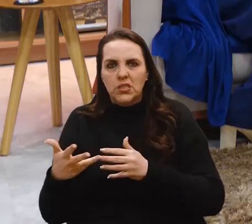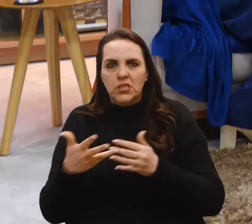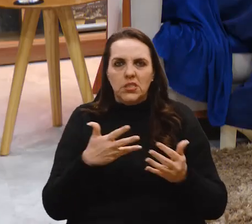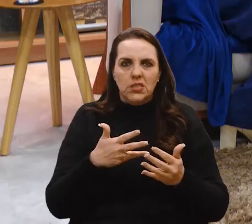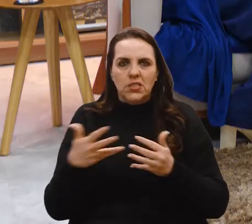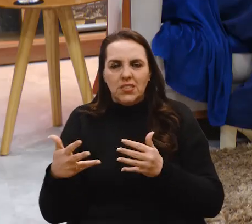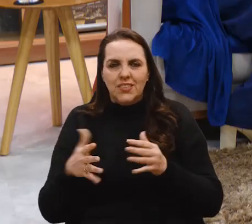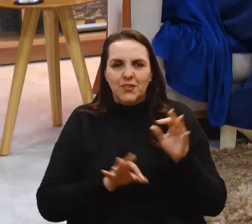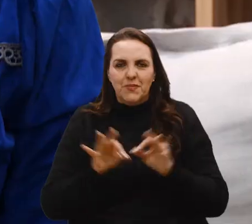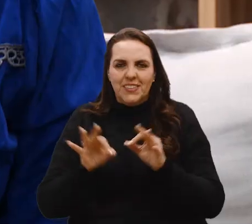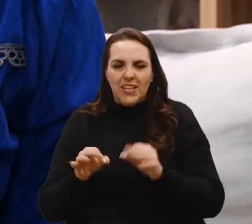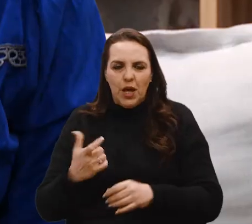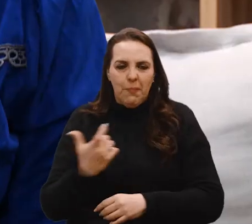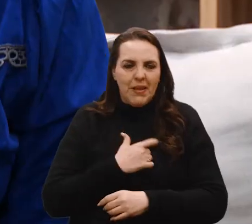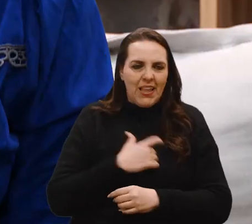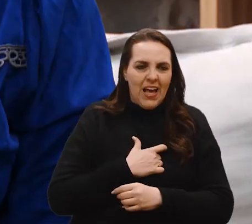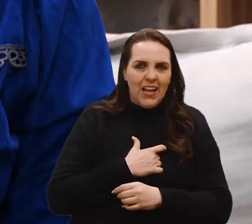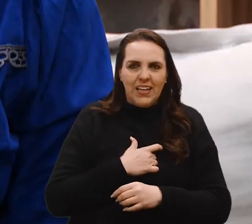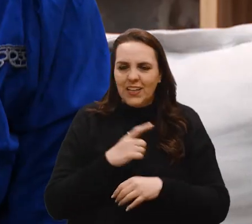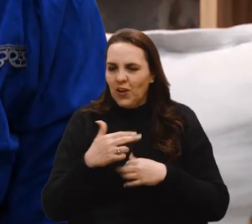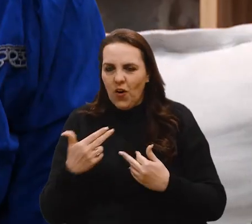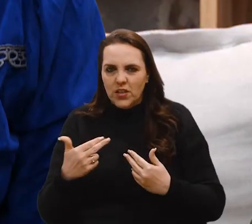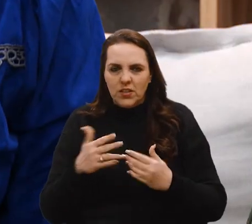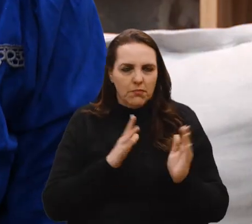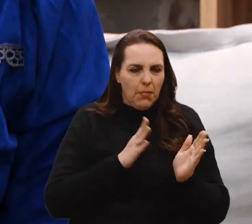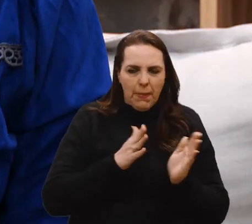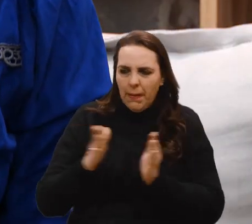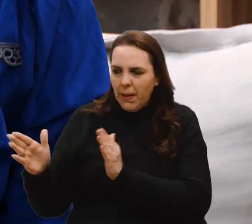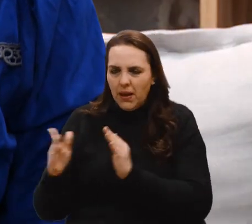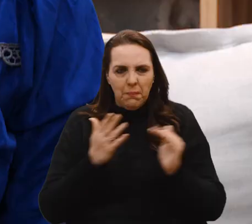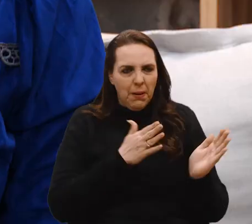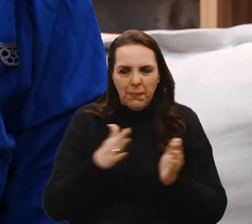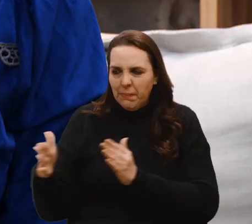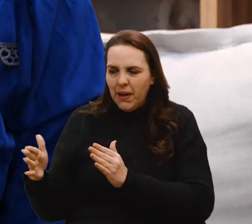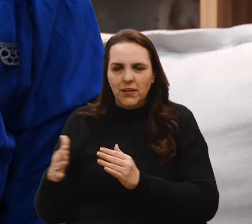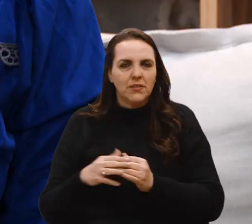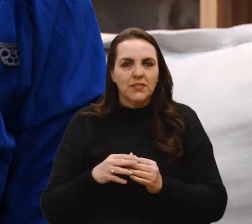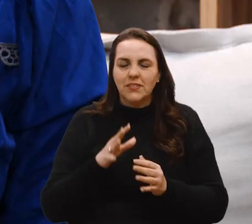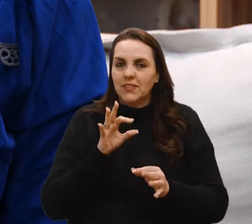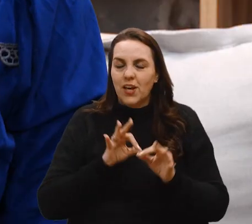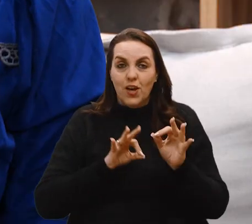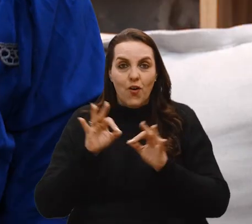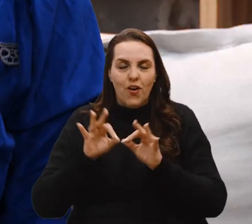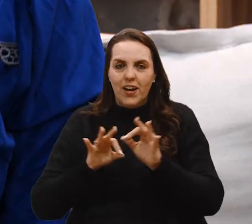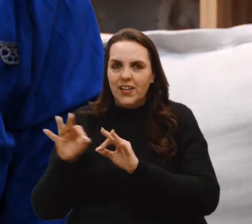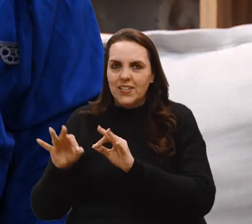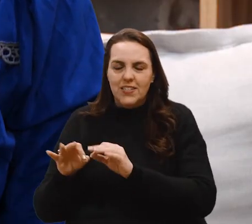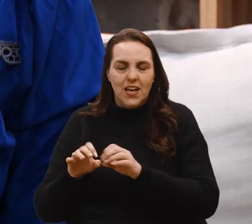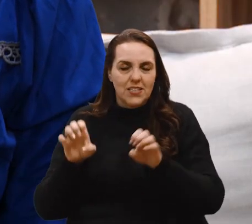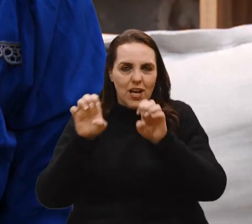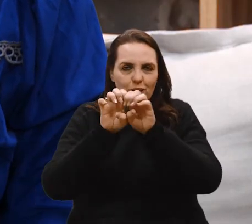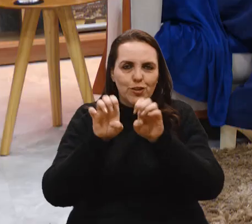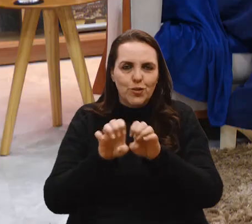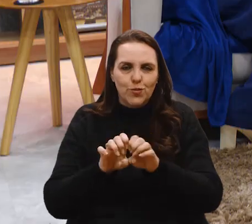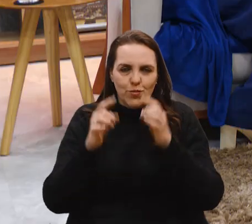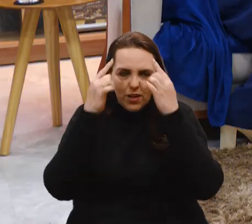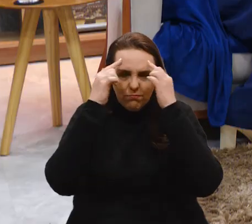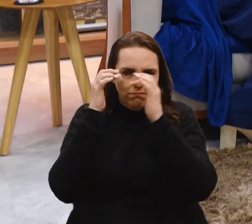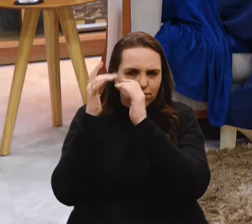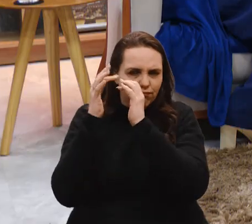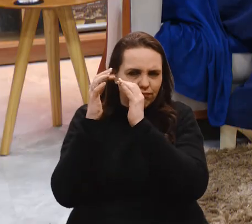organizei, falei, medalha, embaixador, de organizar por setor, porque senão eu não consigo. É se estruturar, assim. É. E tu,